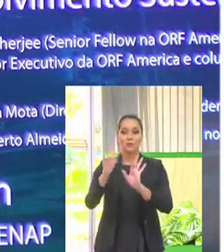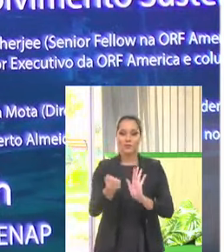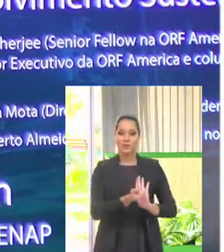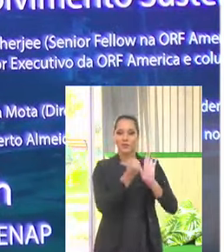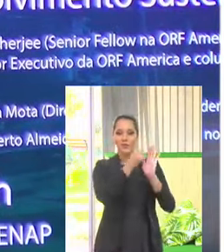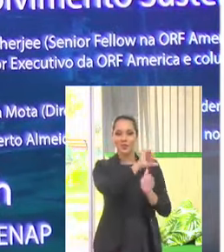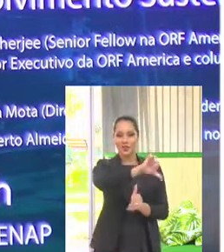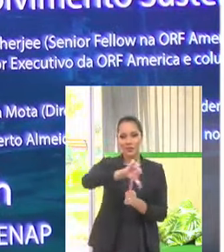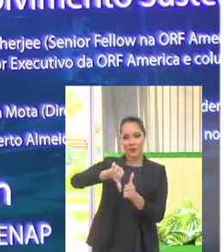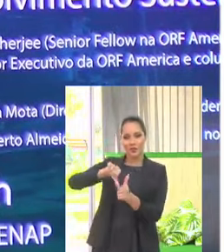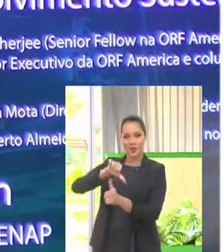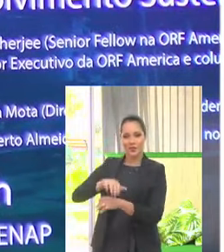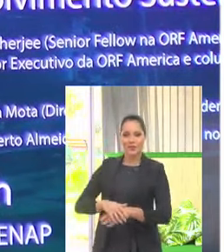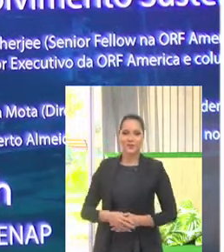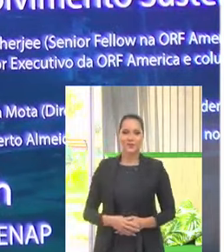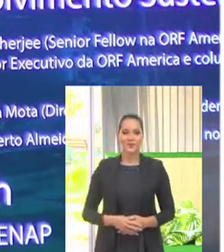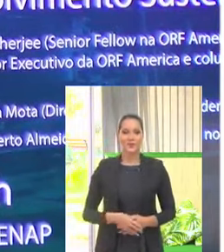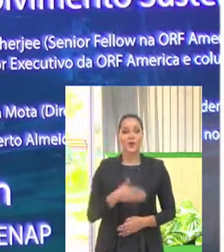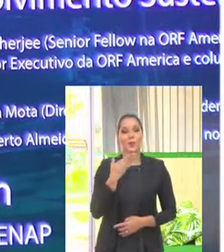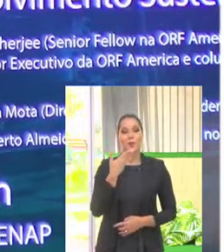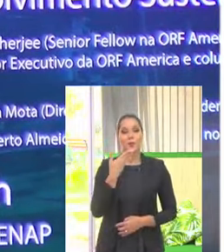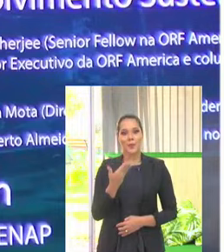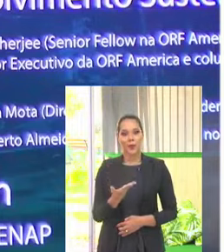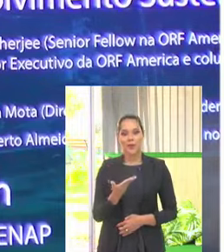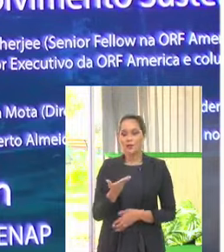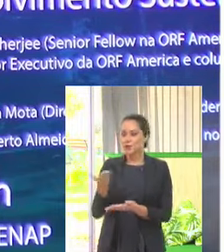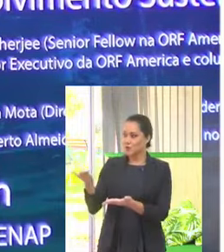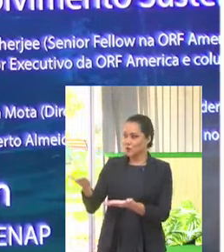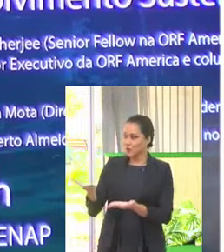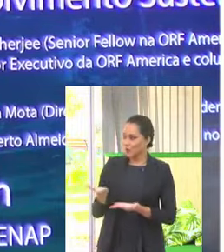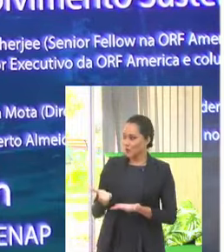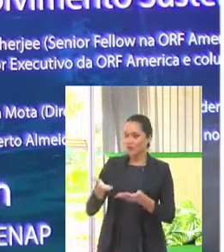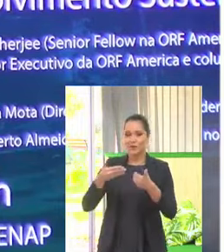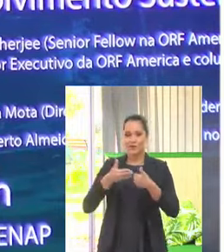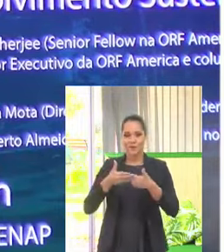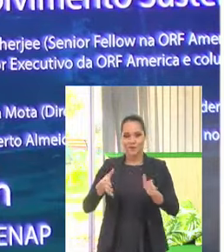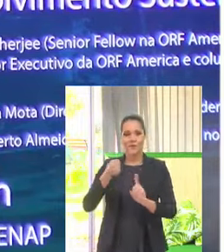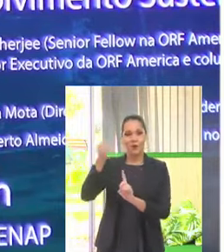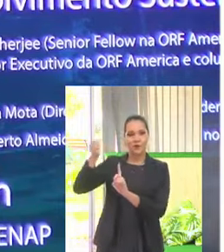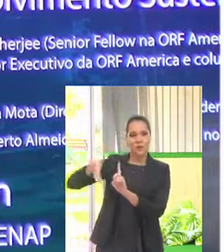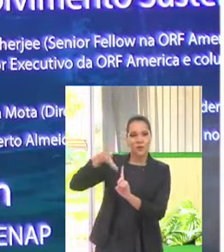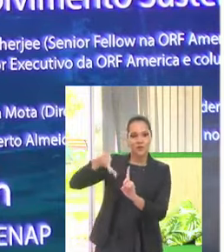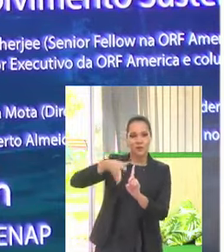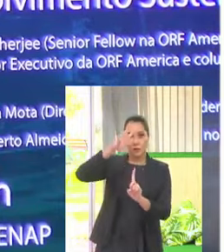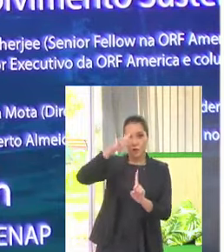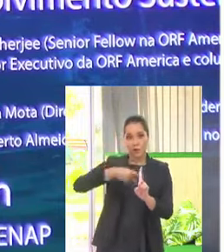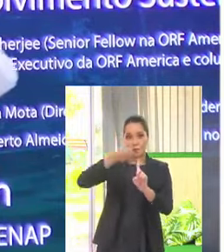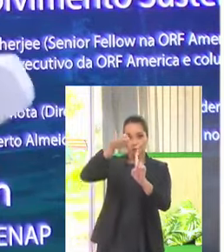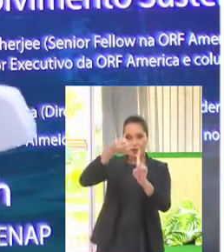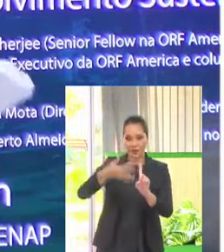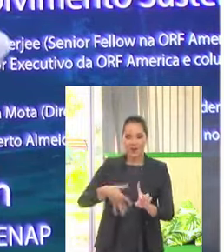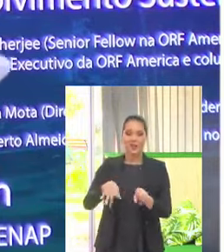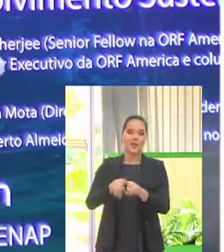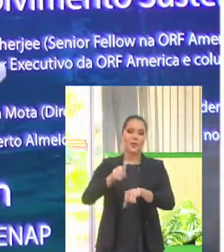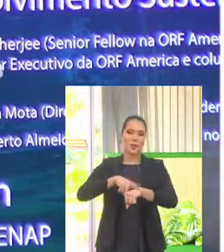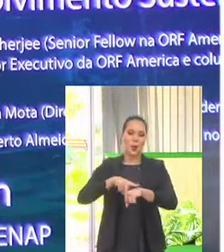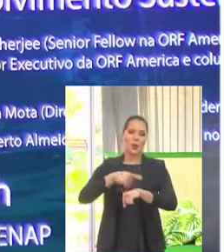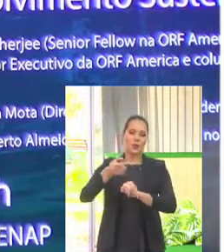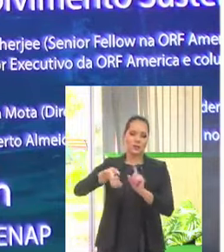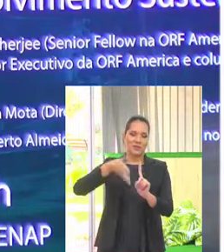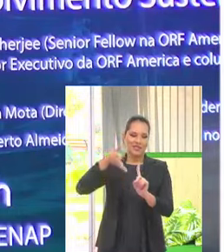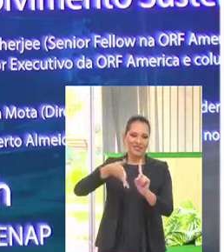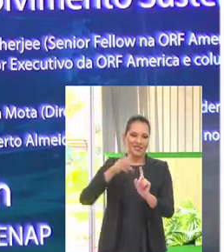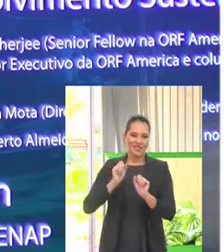de transformação. Peço aos nossos convidados que iniciem suas falas com autodescrição, também na hora que forem fazer suas